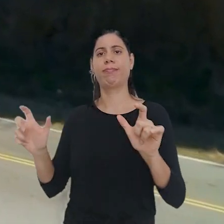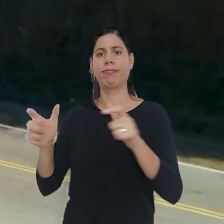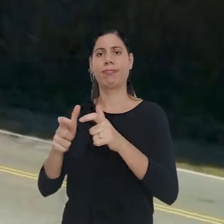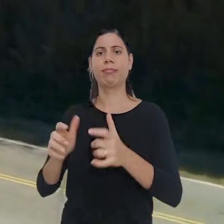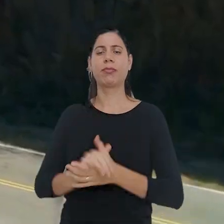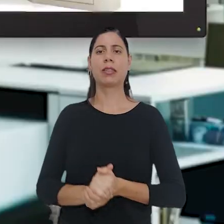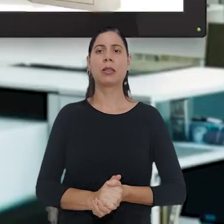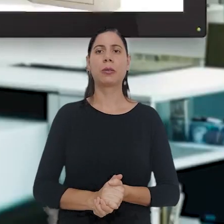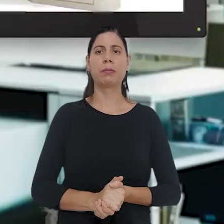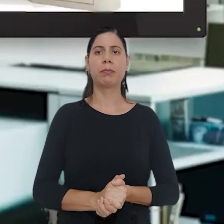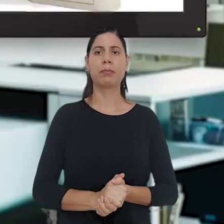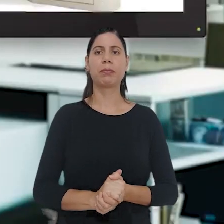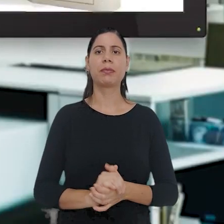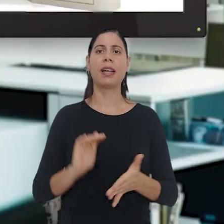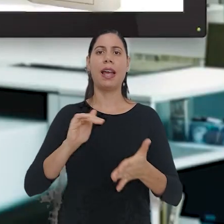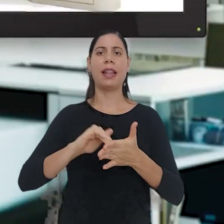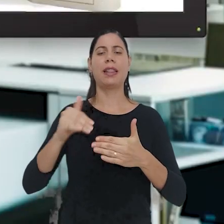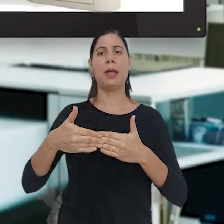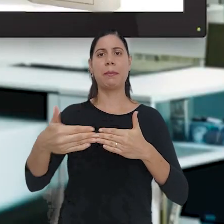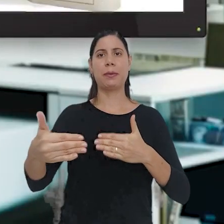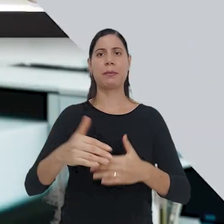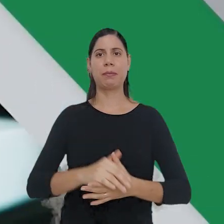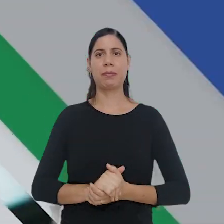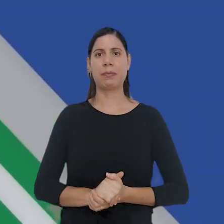caminhonete. Até a próxima!